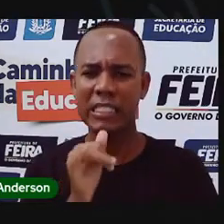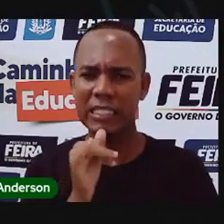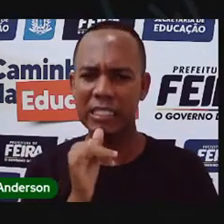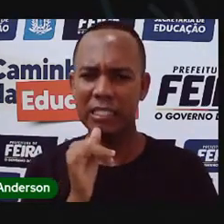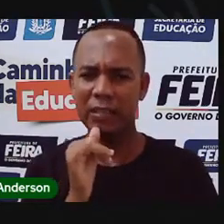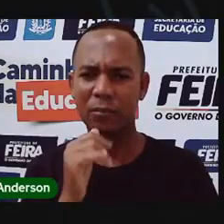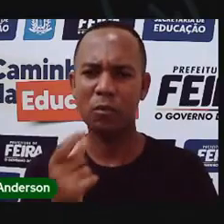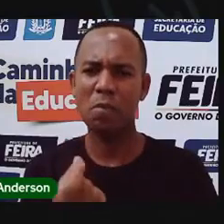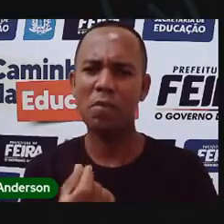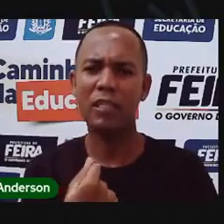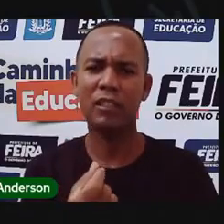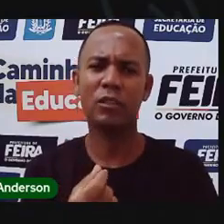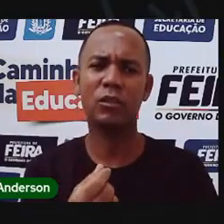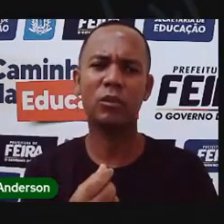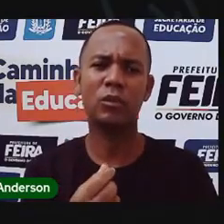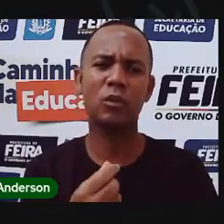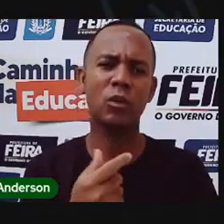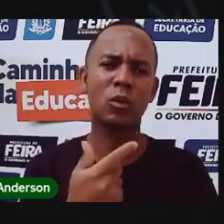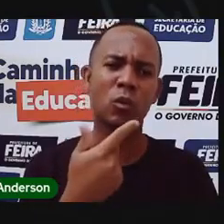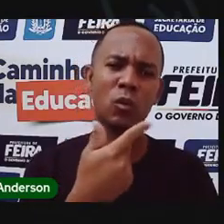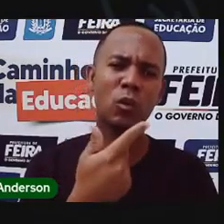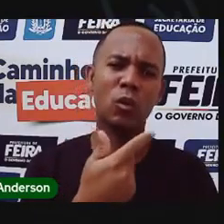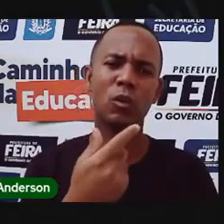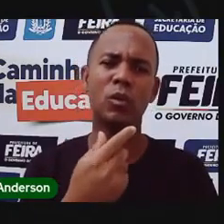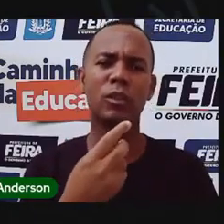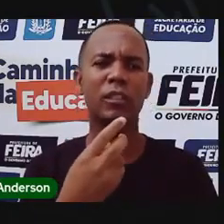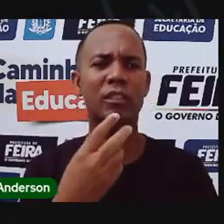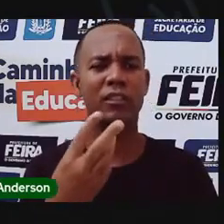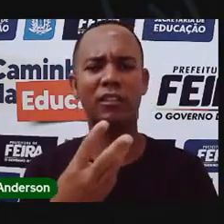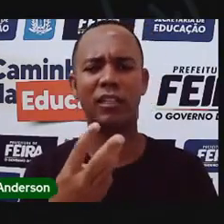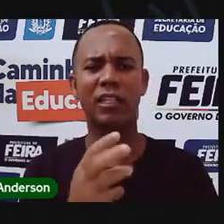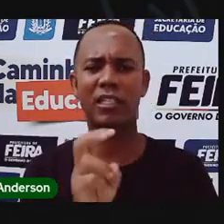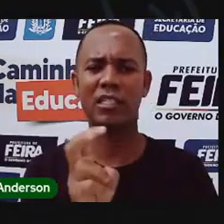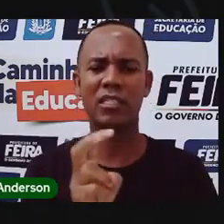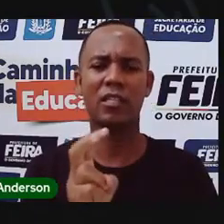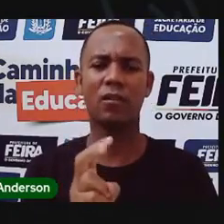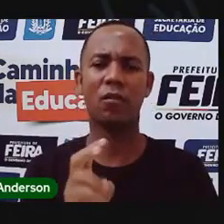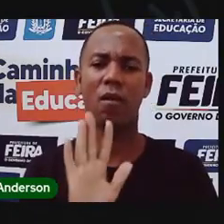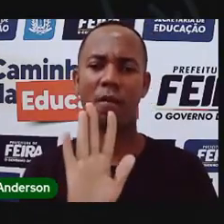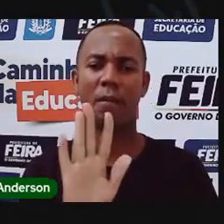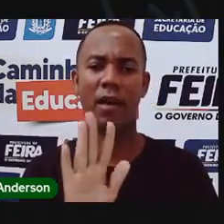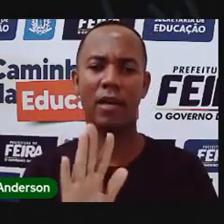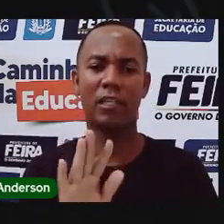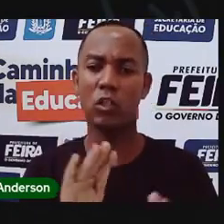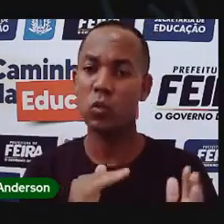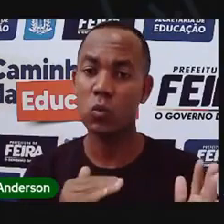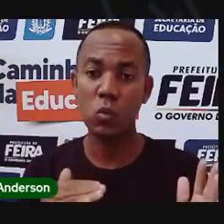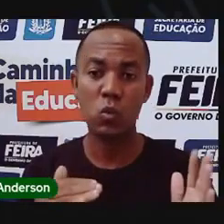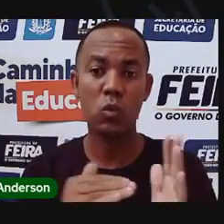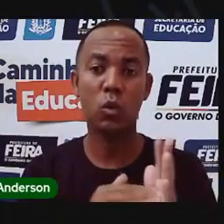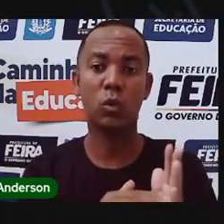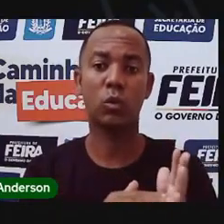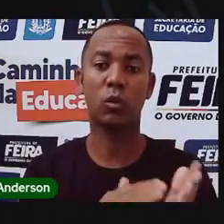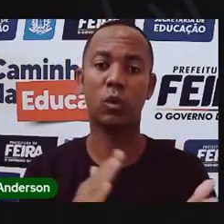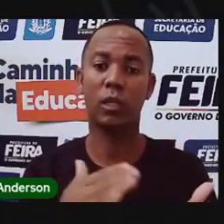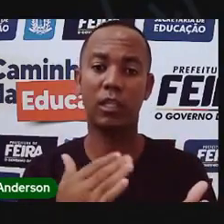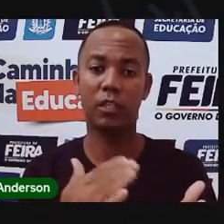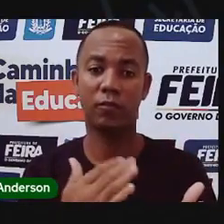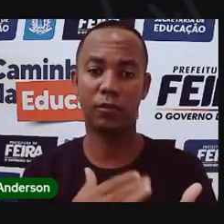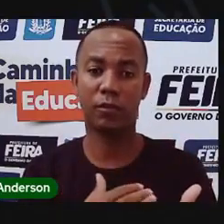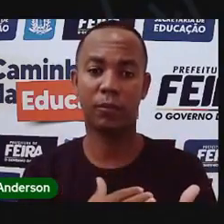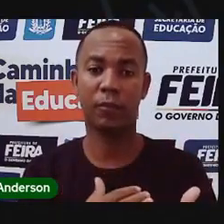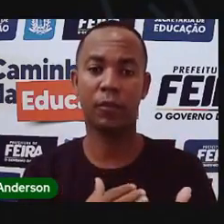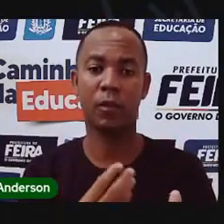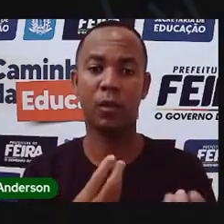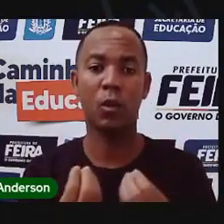3, 5 reais, tá? Mas todo livro, na verdade, olha só, como esse aqui,